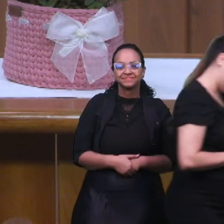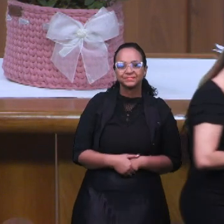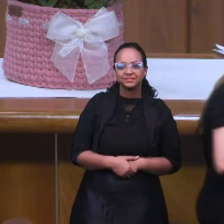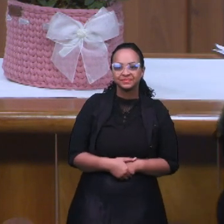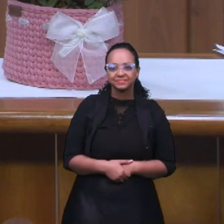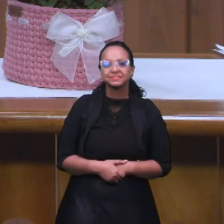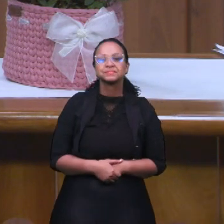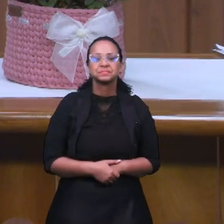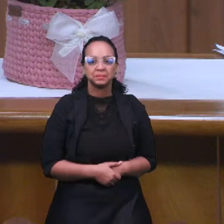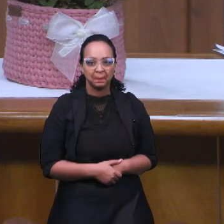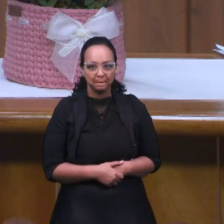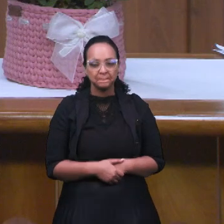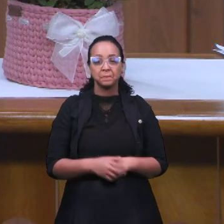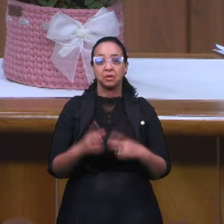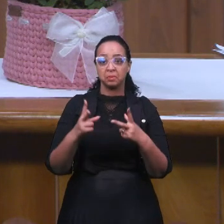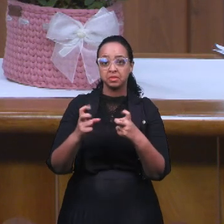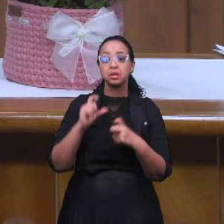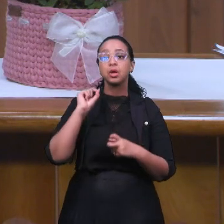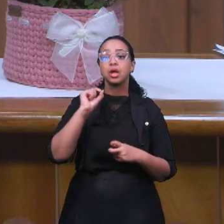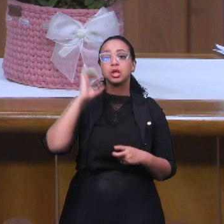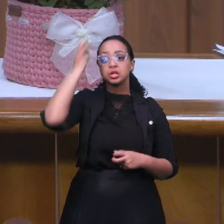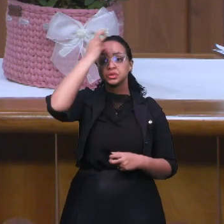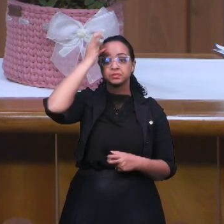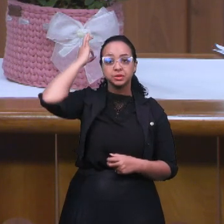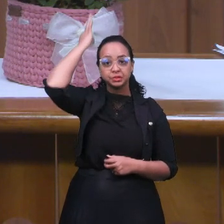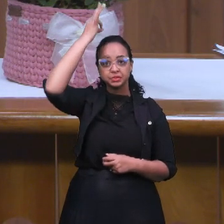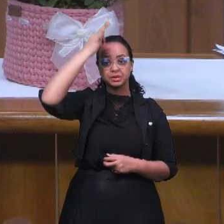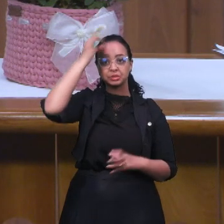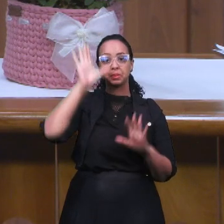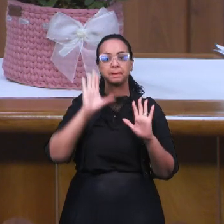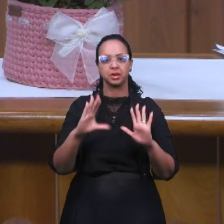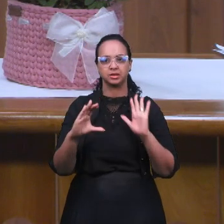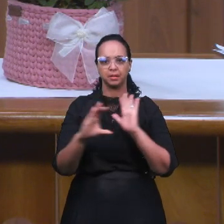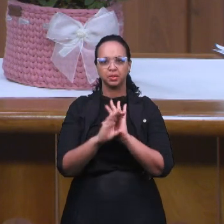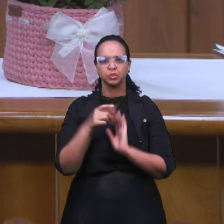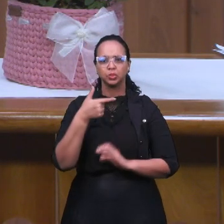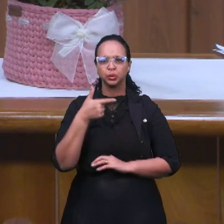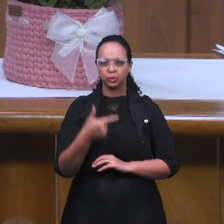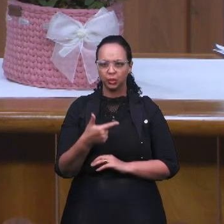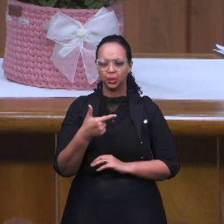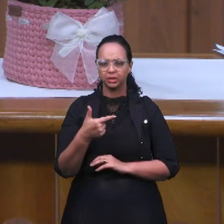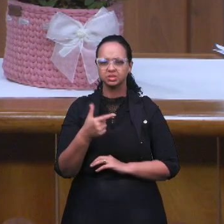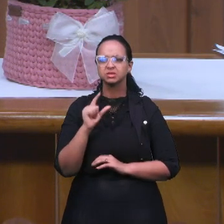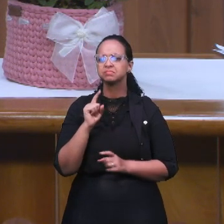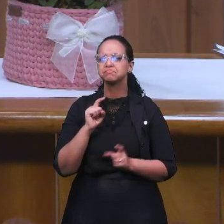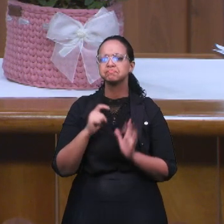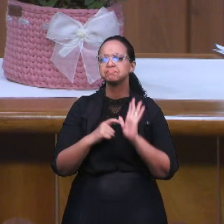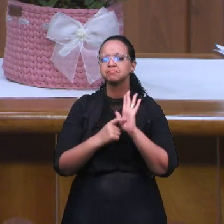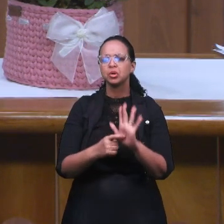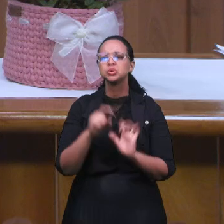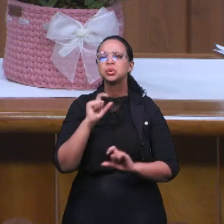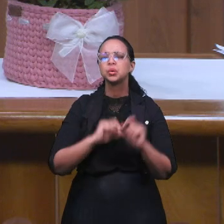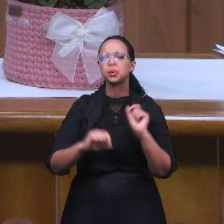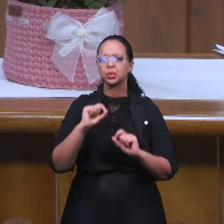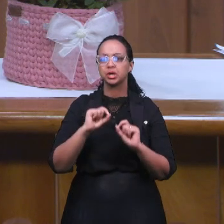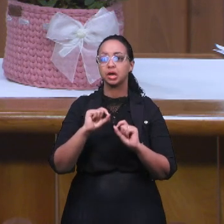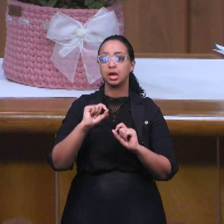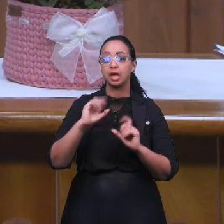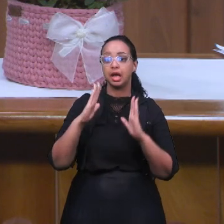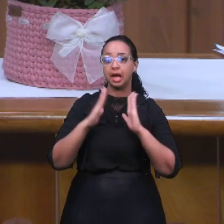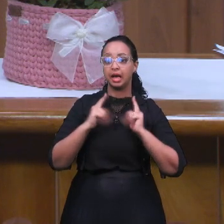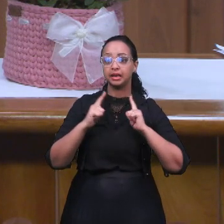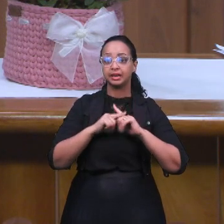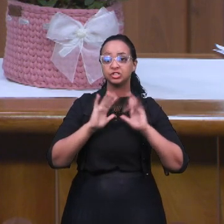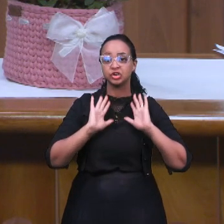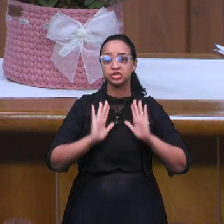Espírito Santo. Mas vejam, no capítulo 2, então nós vamos encontrar já a igreja, passou tudo